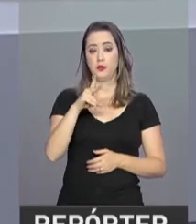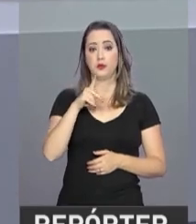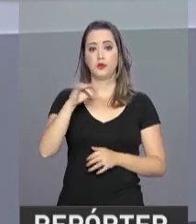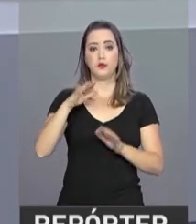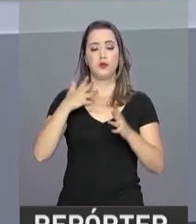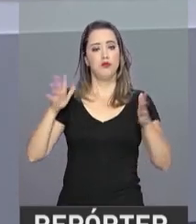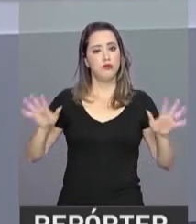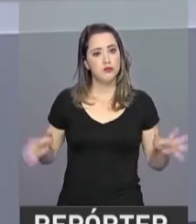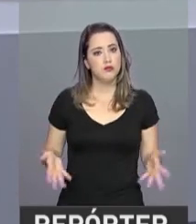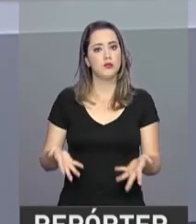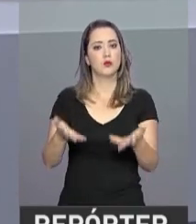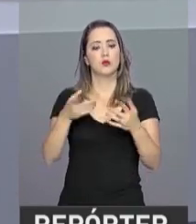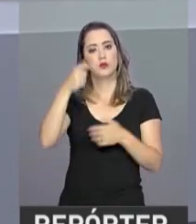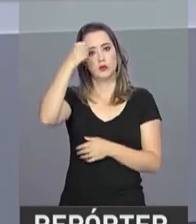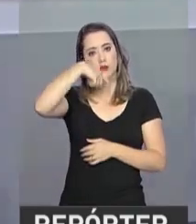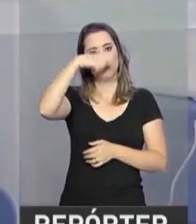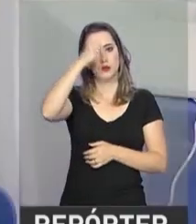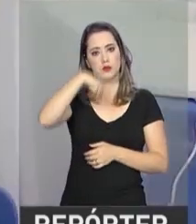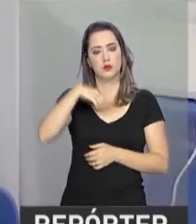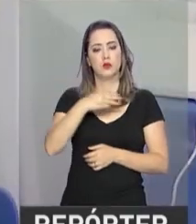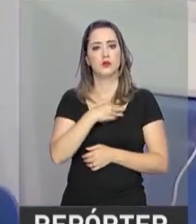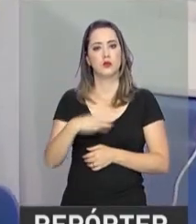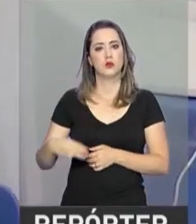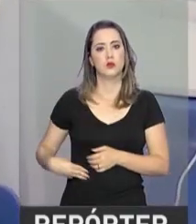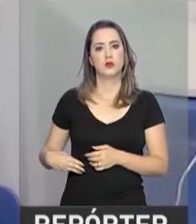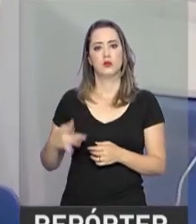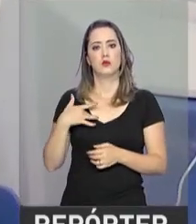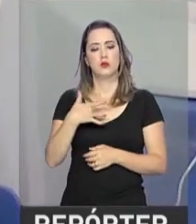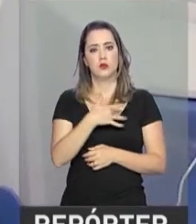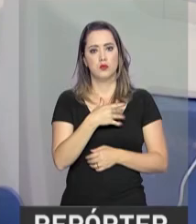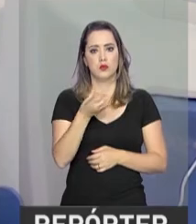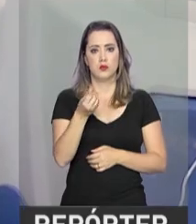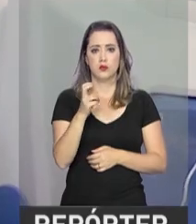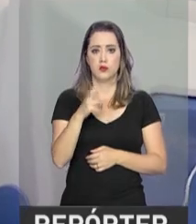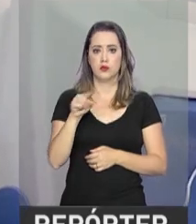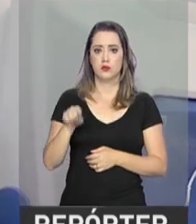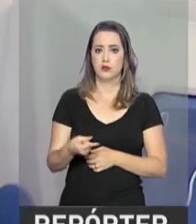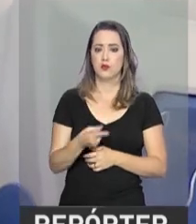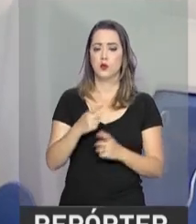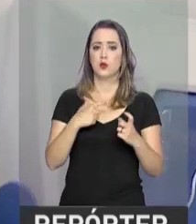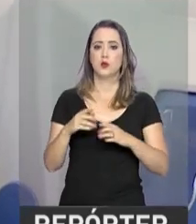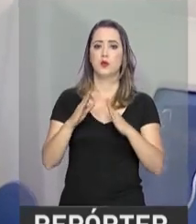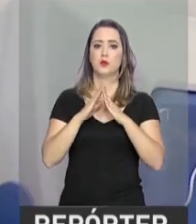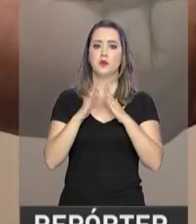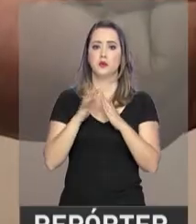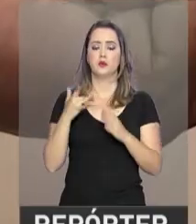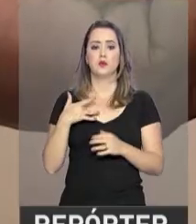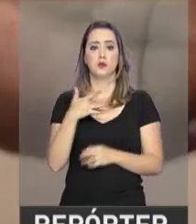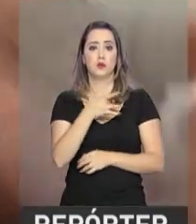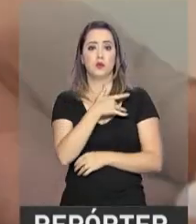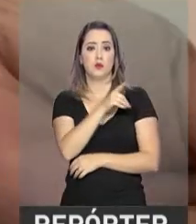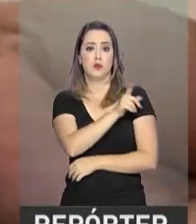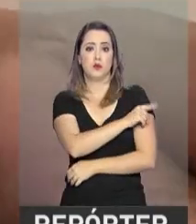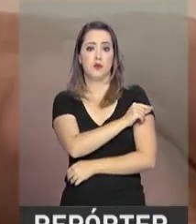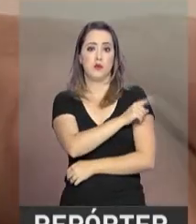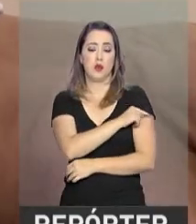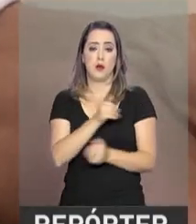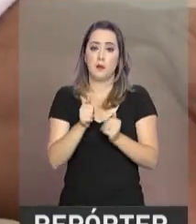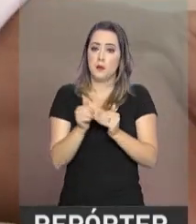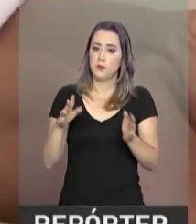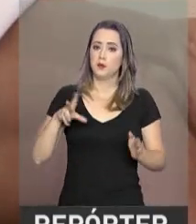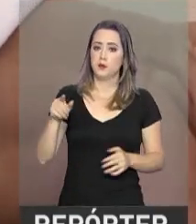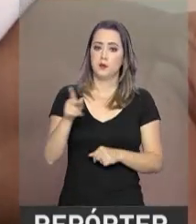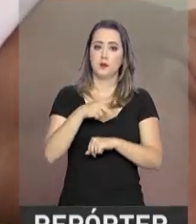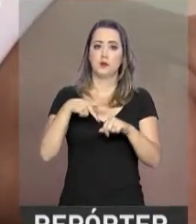de mobilização contra a gripe segundo o ministério da saúde 65 mil postos de vacinação estarão abertos em todo o país